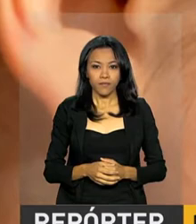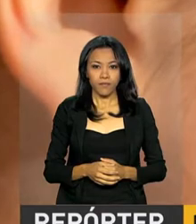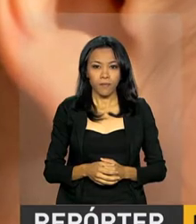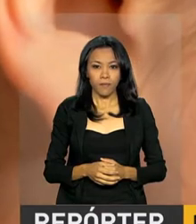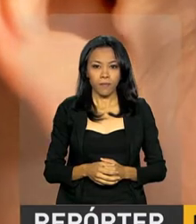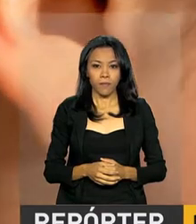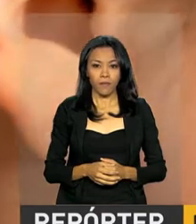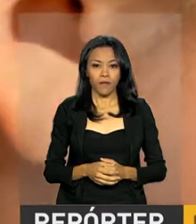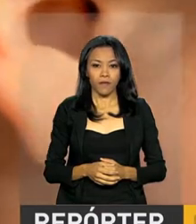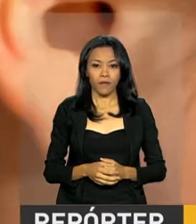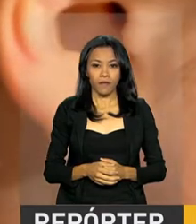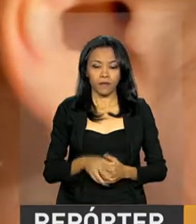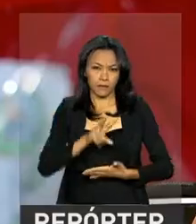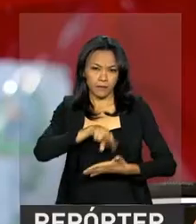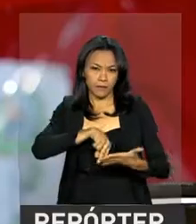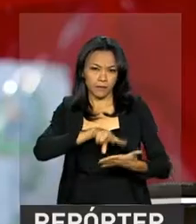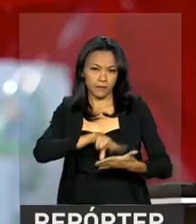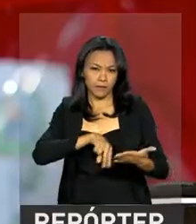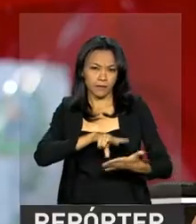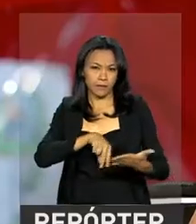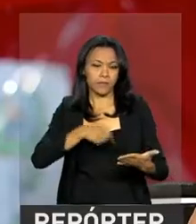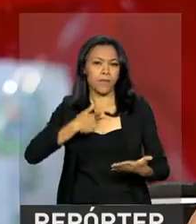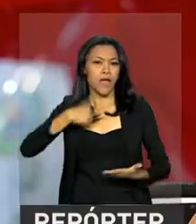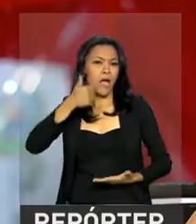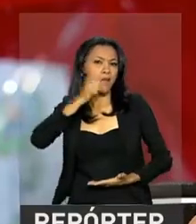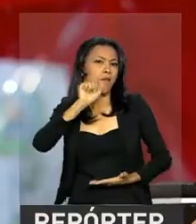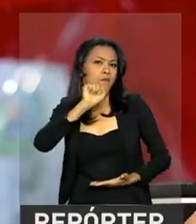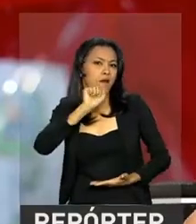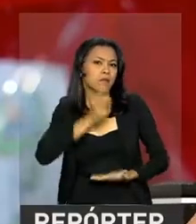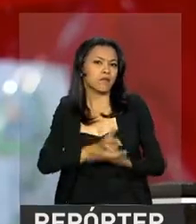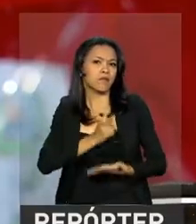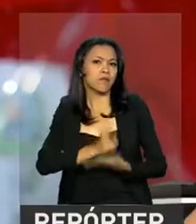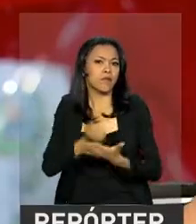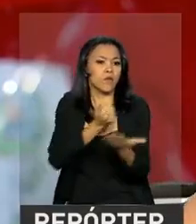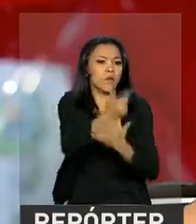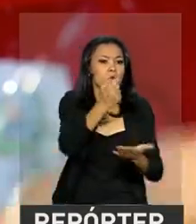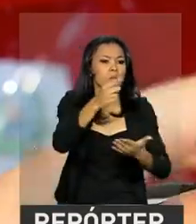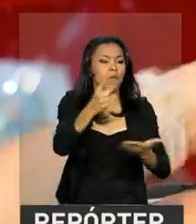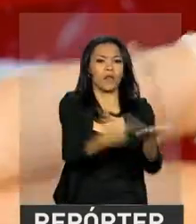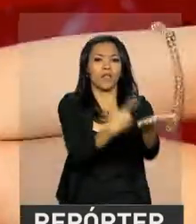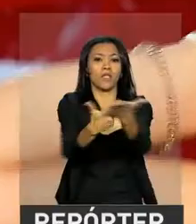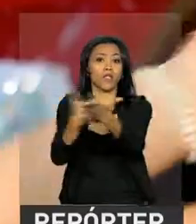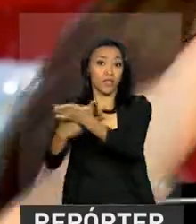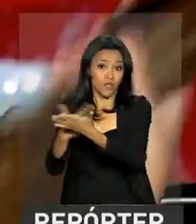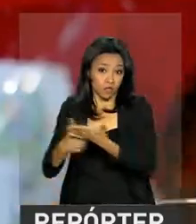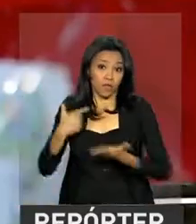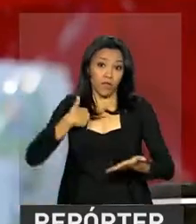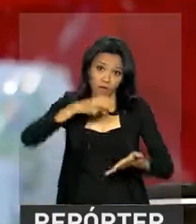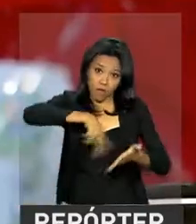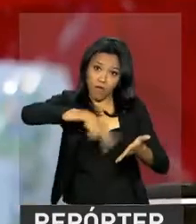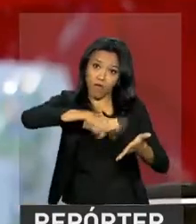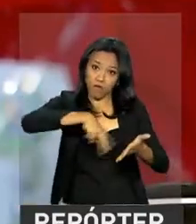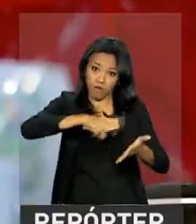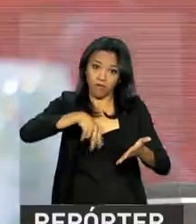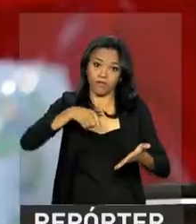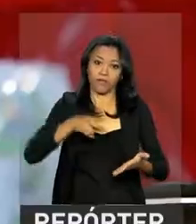acontecer com natura mamãe a minha mãe ela sempre com talento pra mim não é o continuar lendo bastante